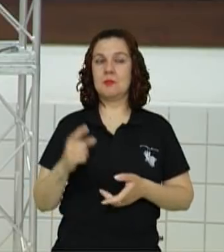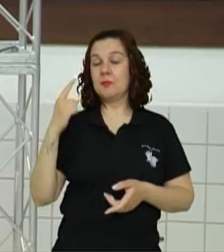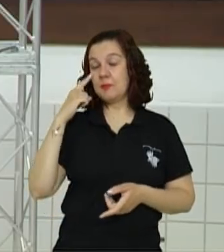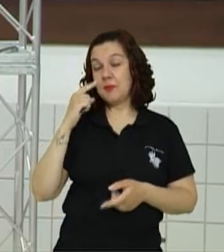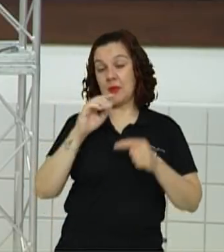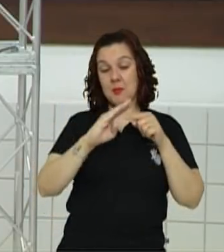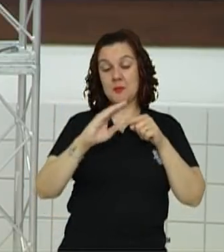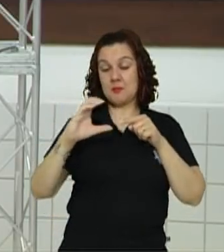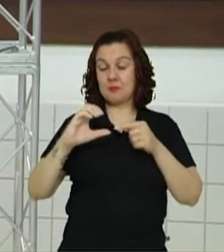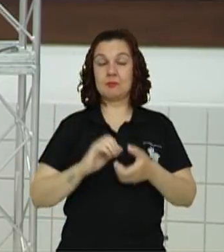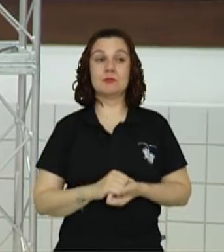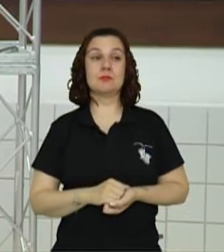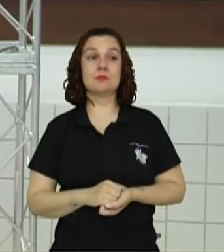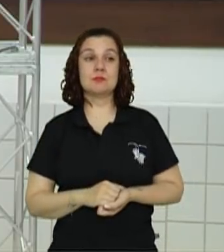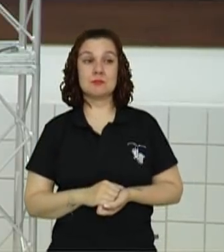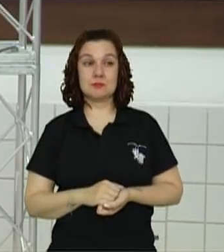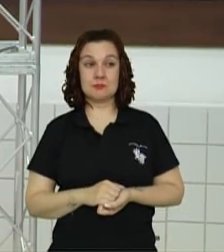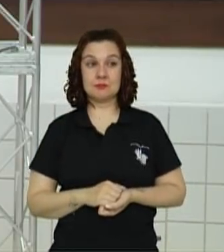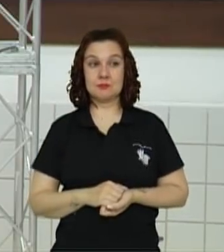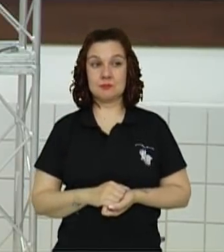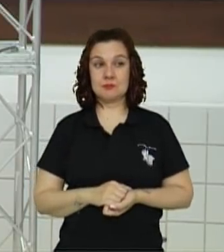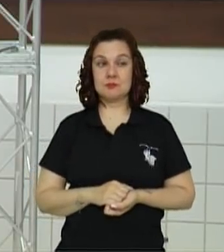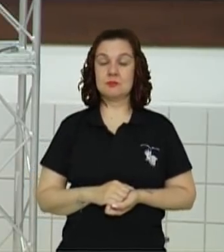está para BC,